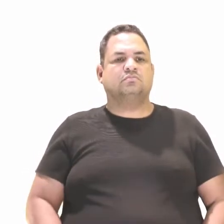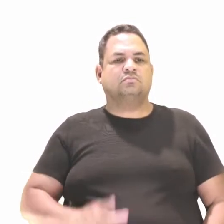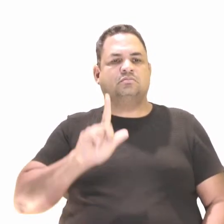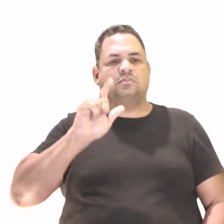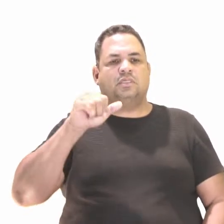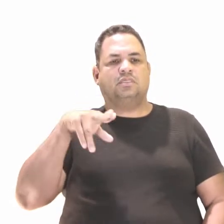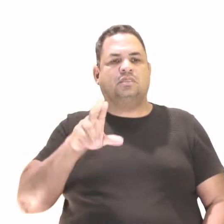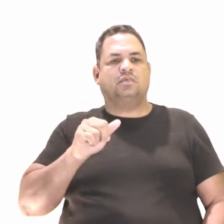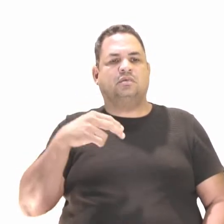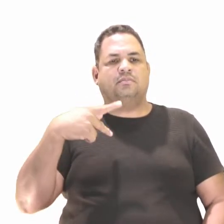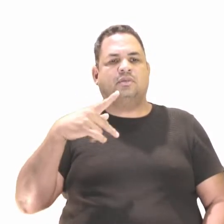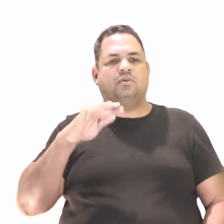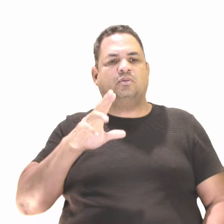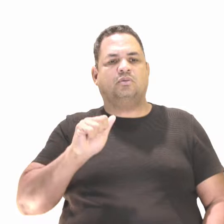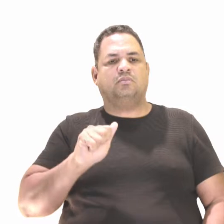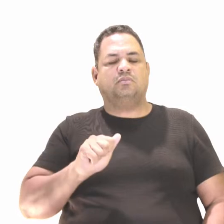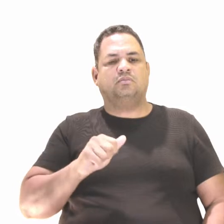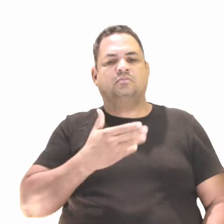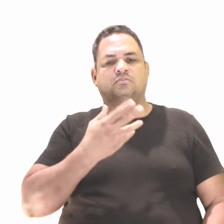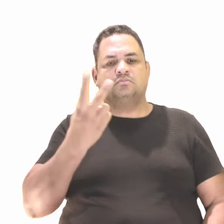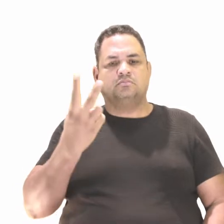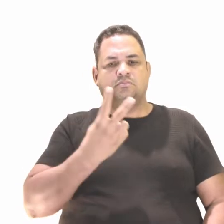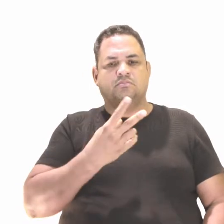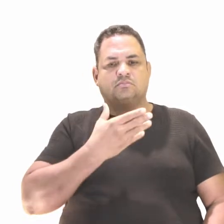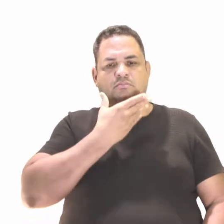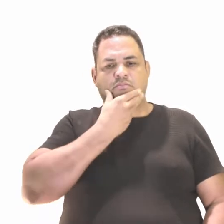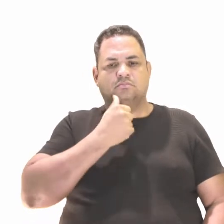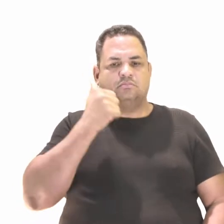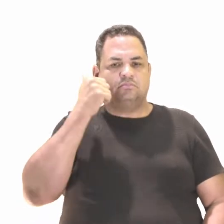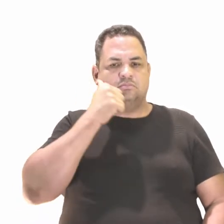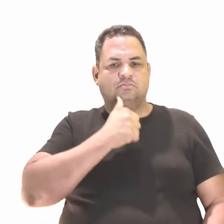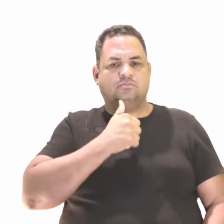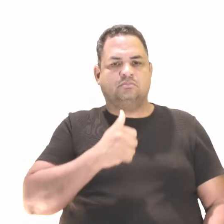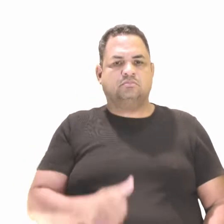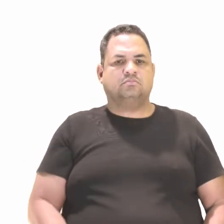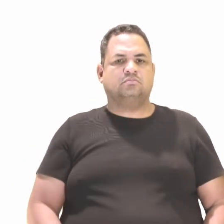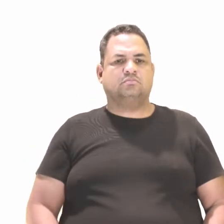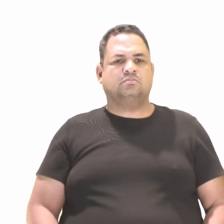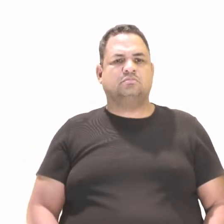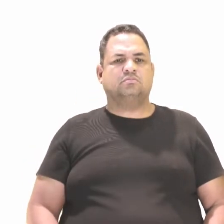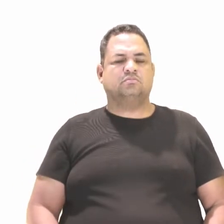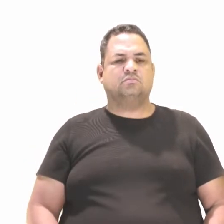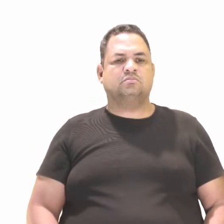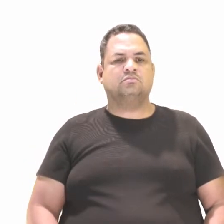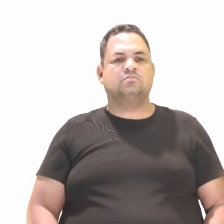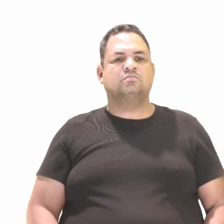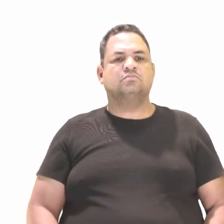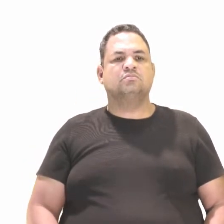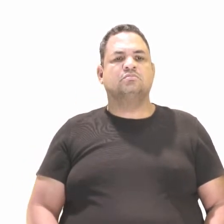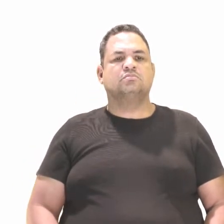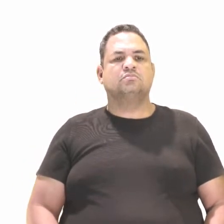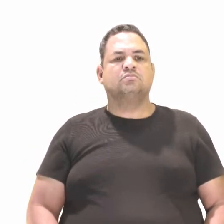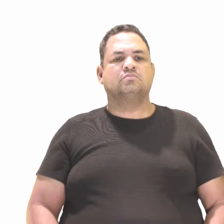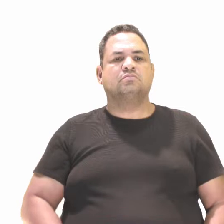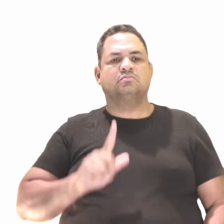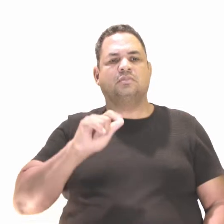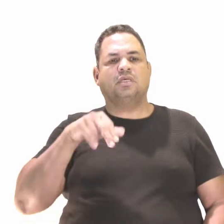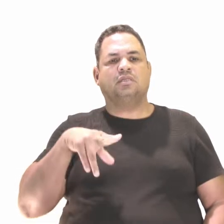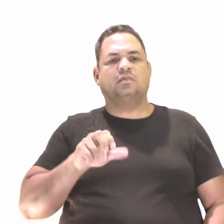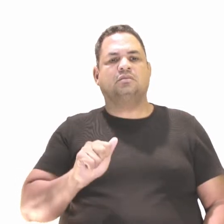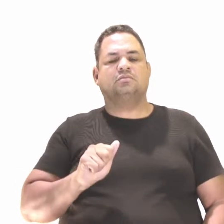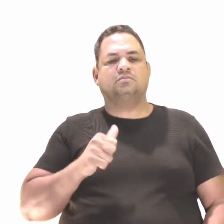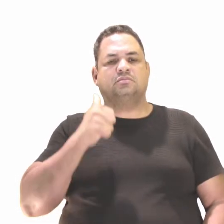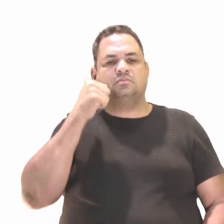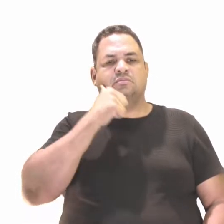e o Paul. A Lana fala o seguinte: What are you doing this weekend? What are you doing this weekend?